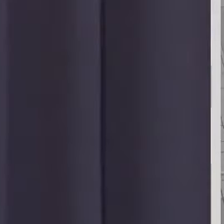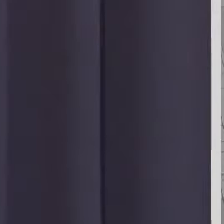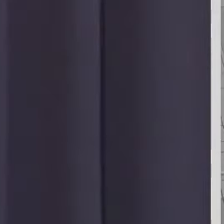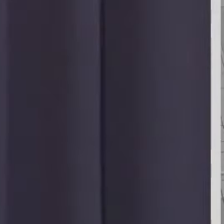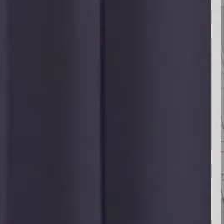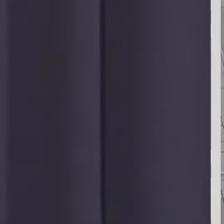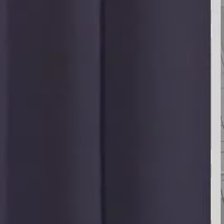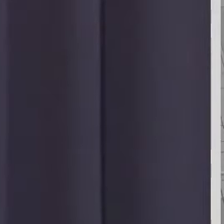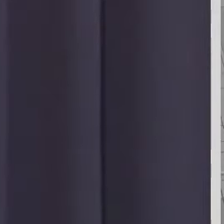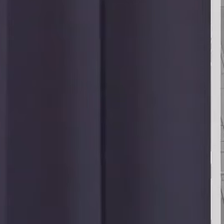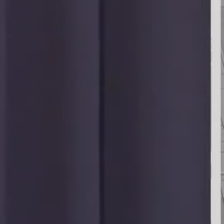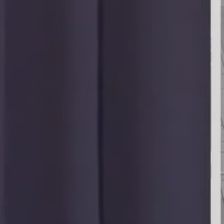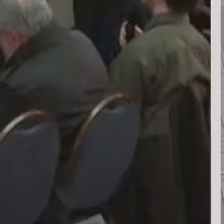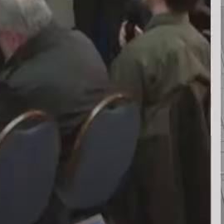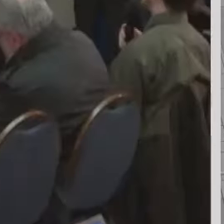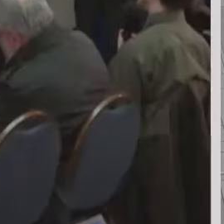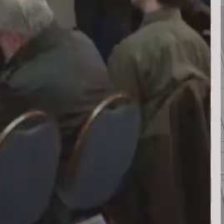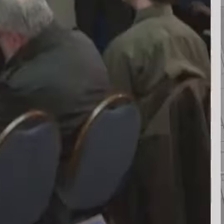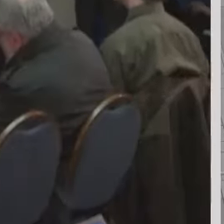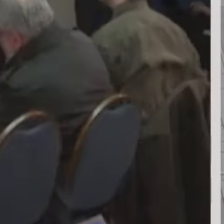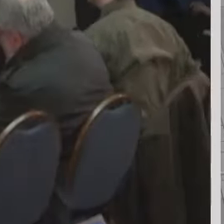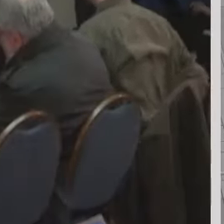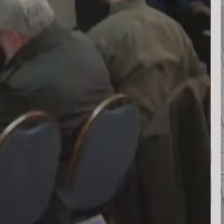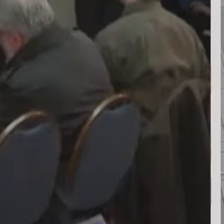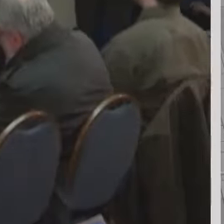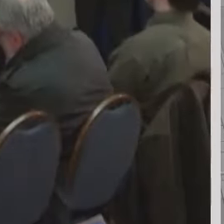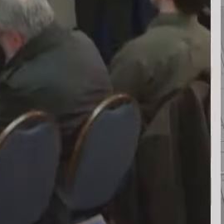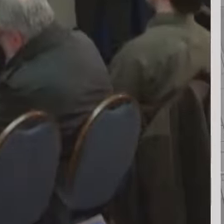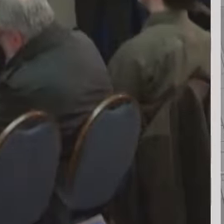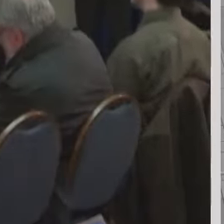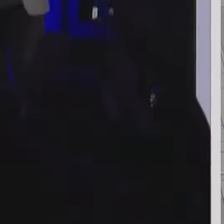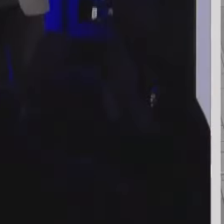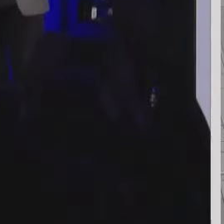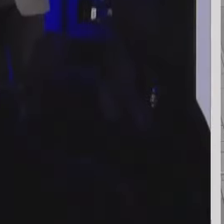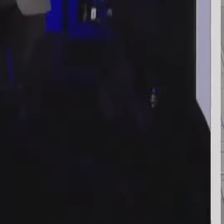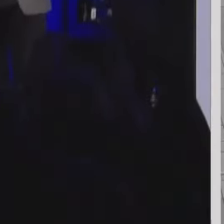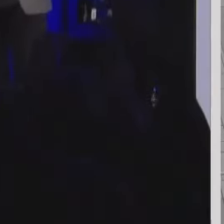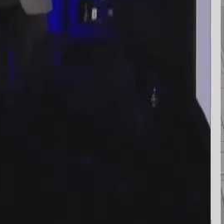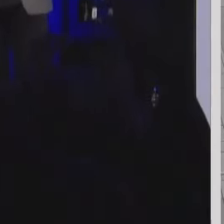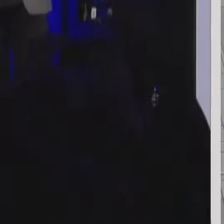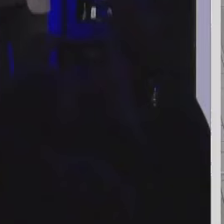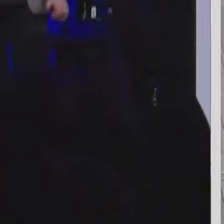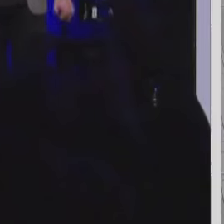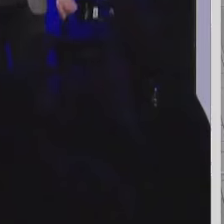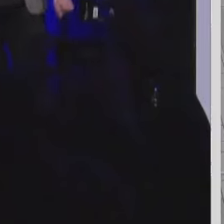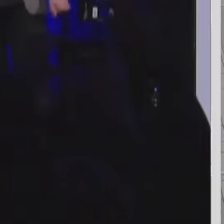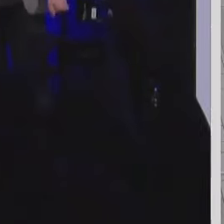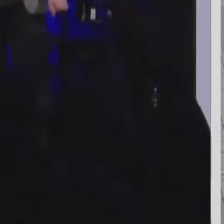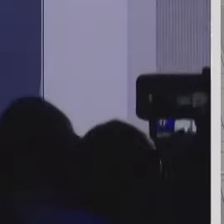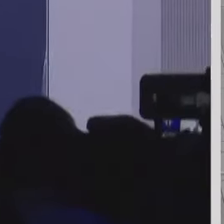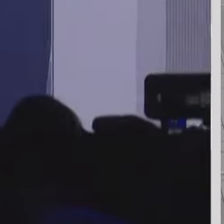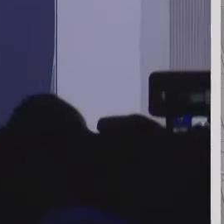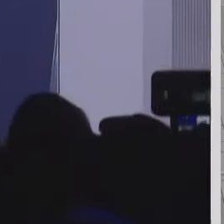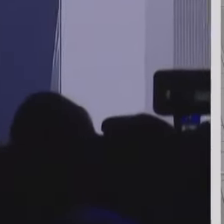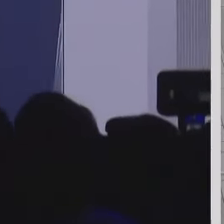sobre o nosso STF? Porque justamente nós estamos numa democracia. Acontece que ataques indevidos não podem ser tolerados.